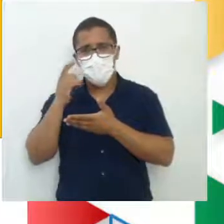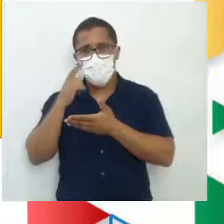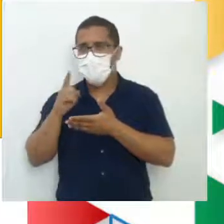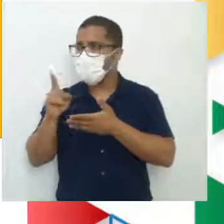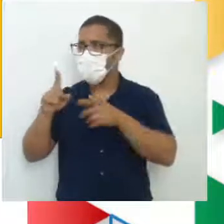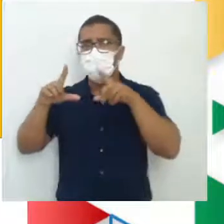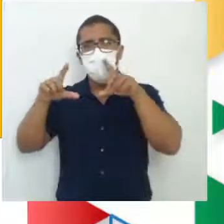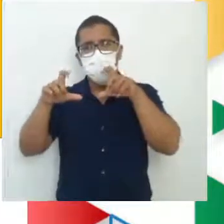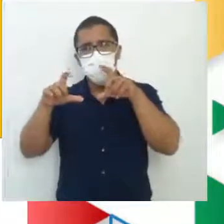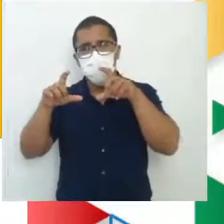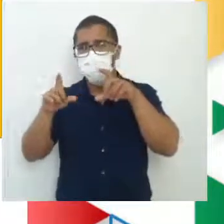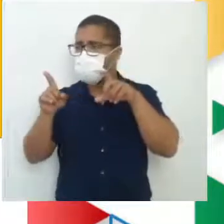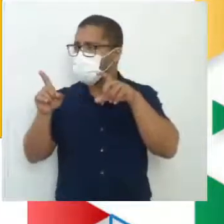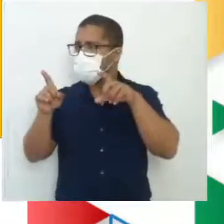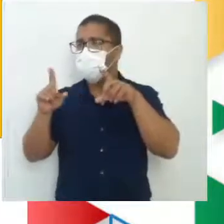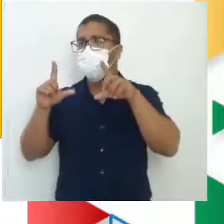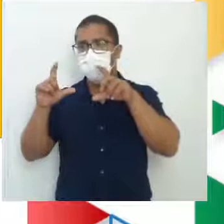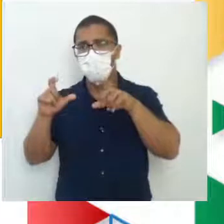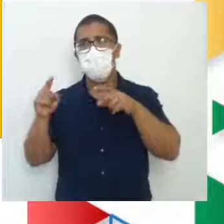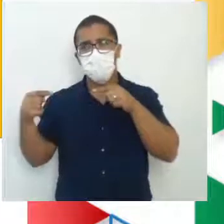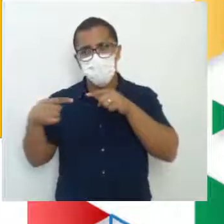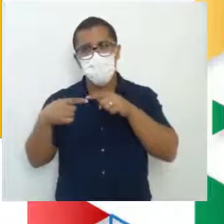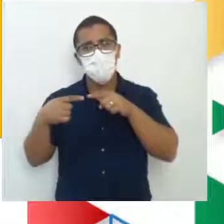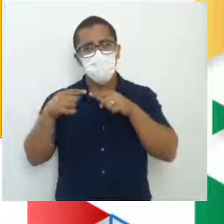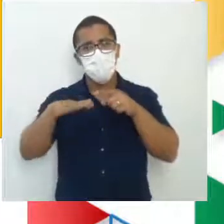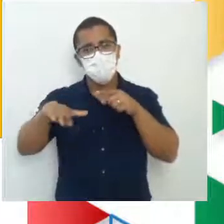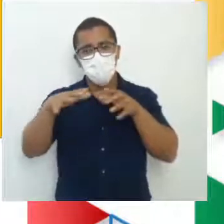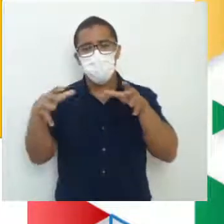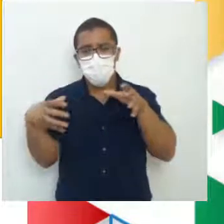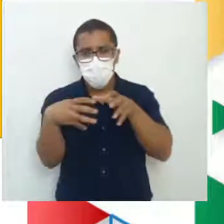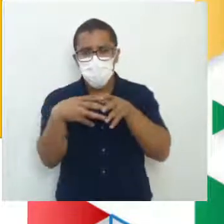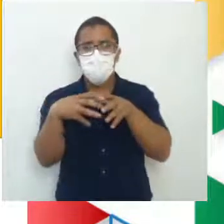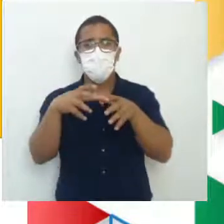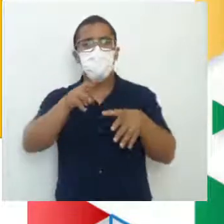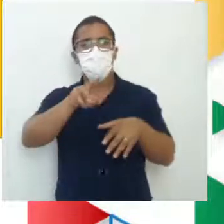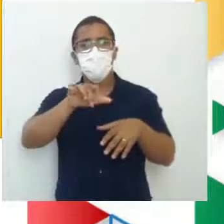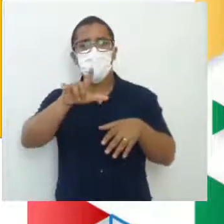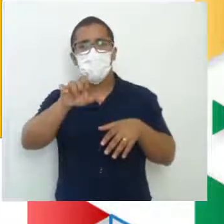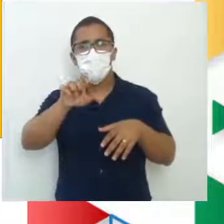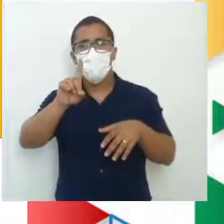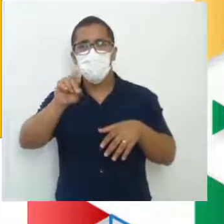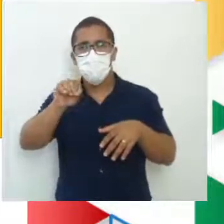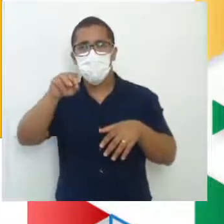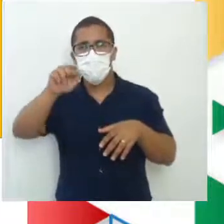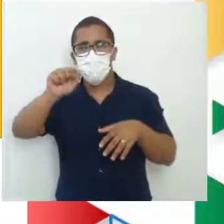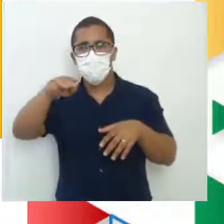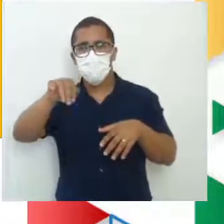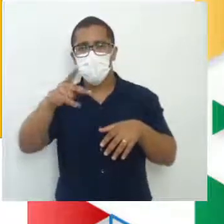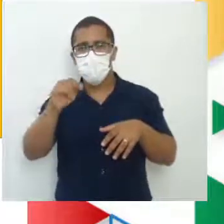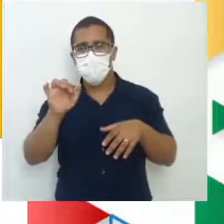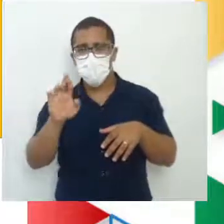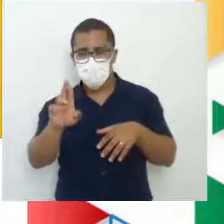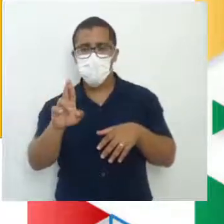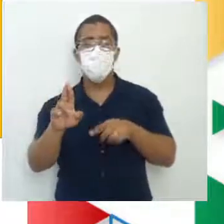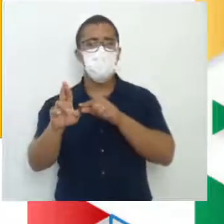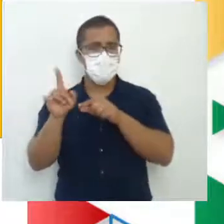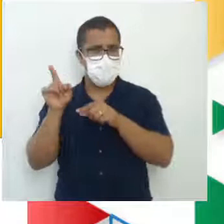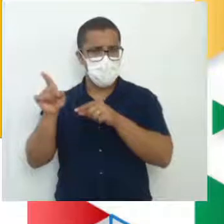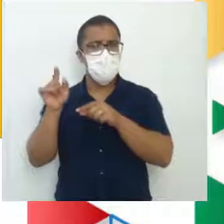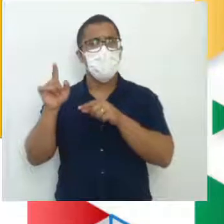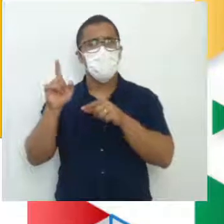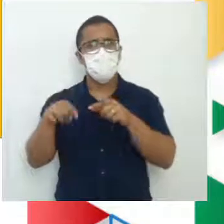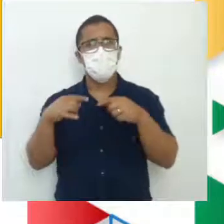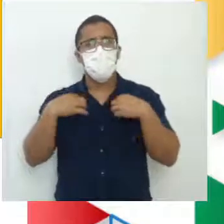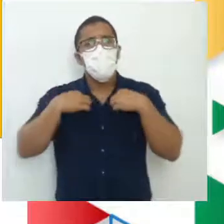uma fotografia com membros adeptos do Vale do Amanhecer, eles que estão com a sua